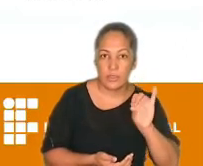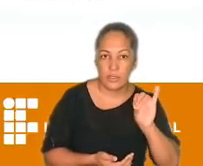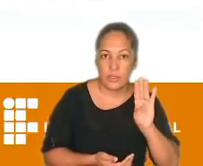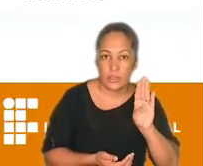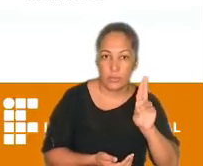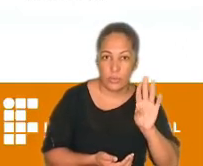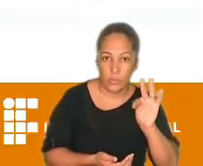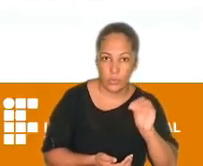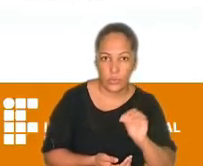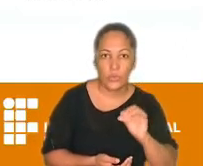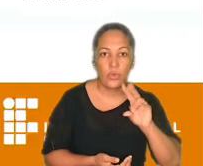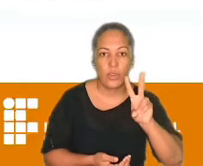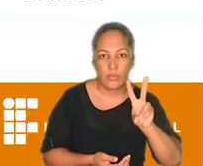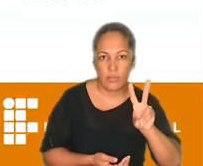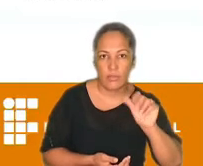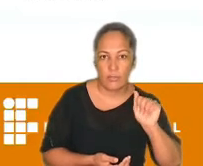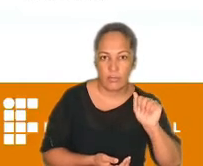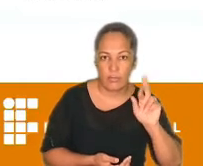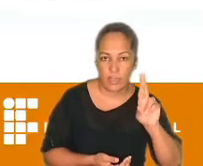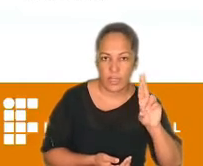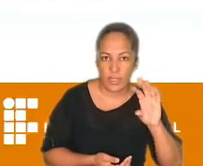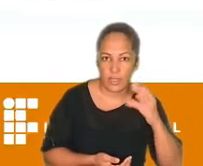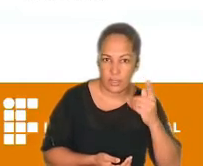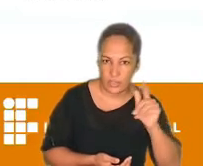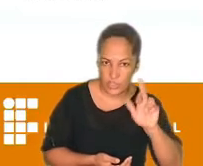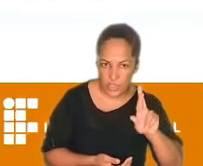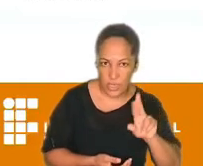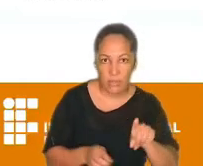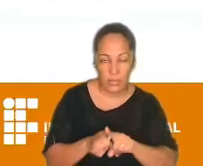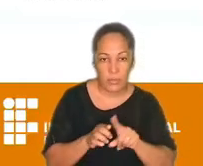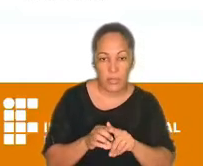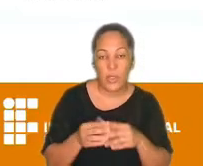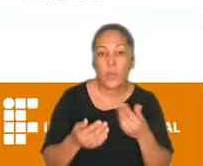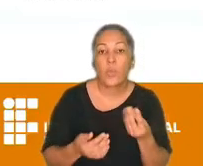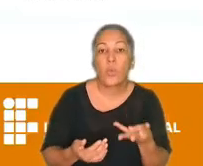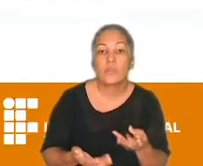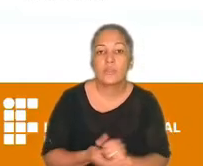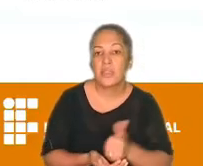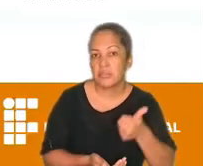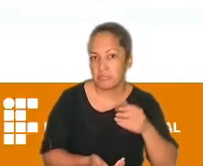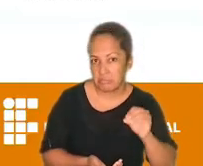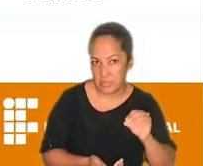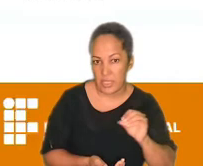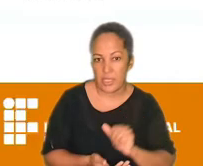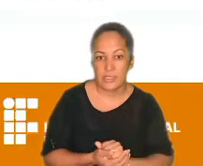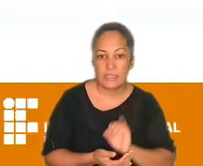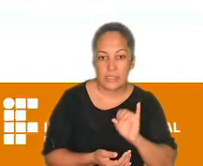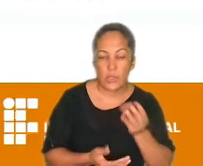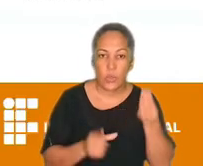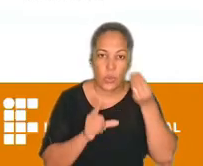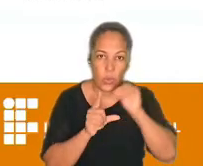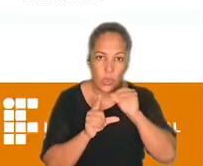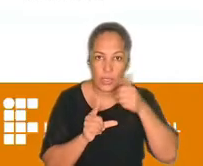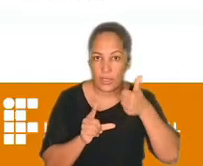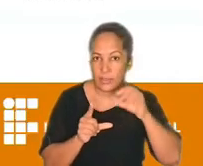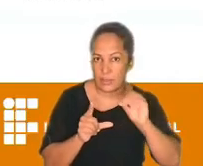aqui entre parênteses o tamanho dele, que no caso seria 10. Está claro isso? Então, seria, se eu colocasse 10 aqui, significa que o